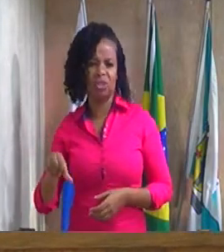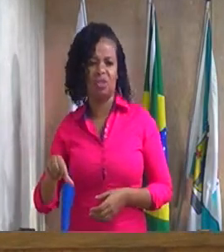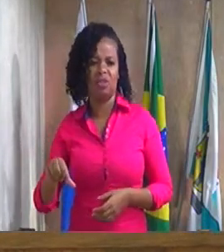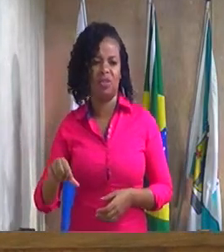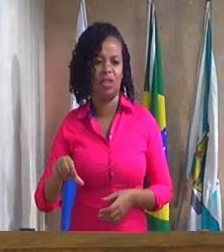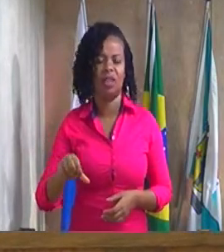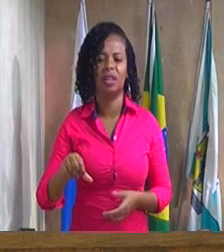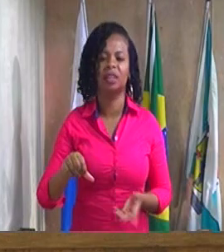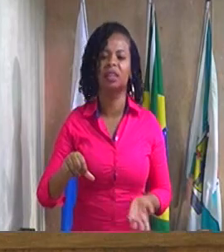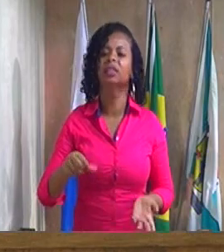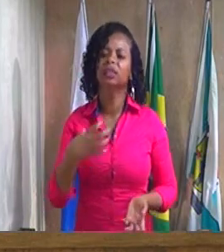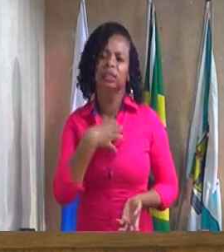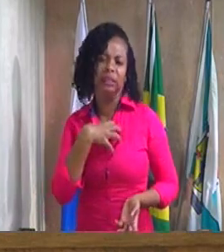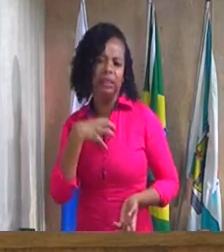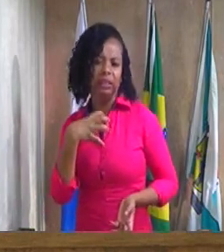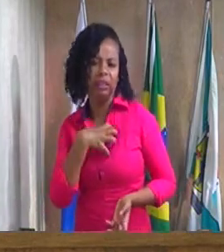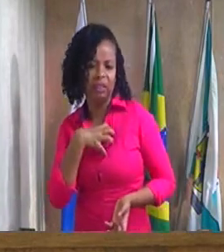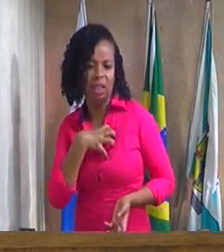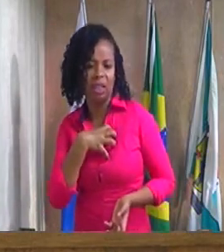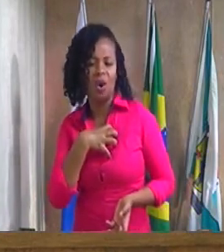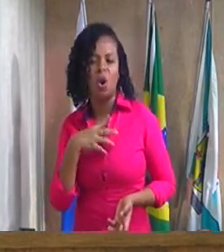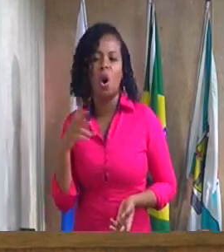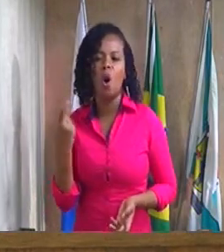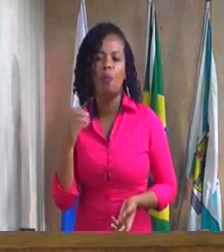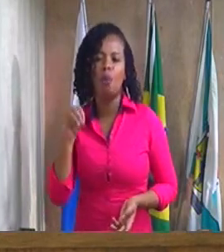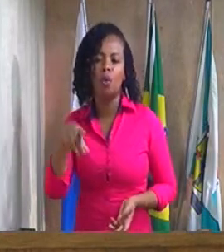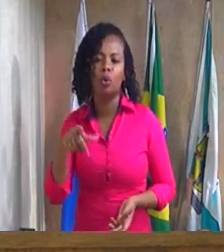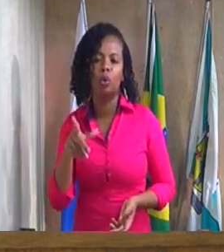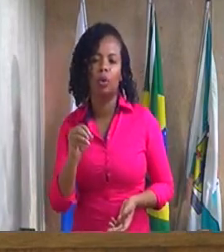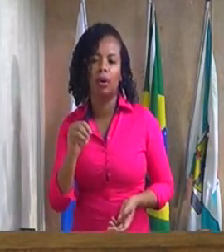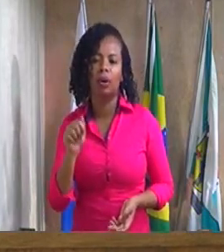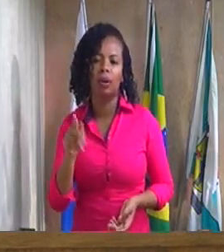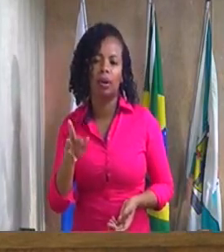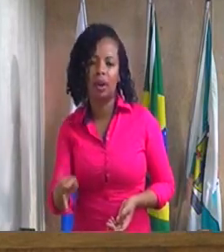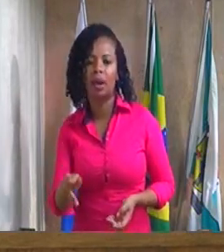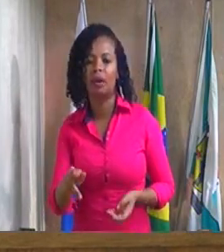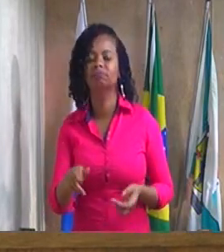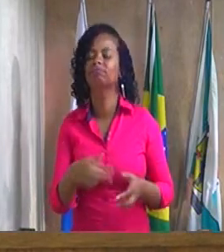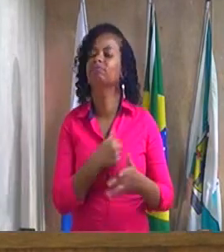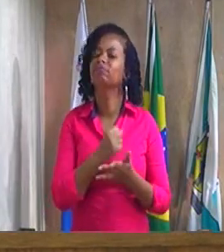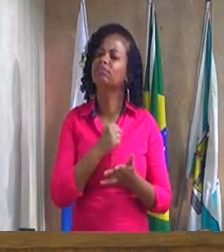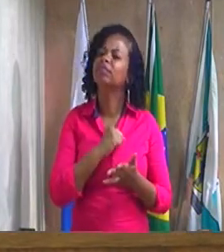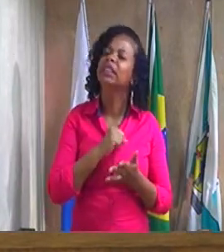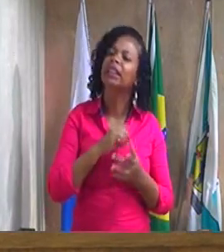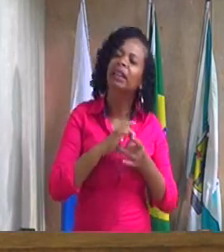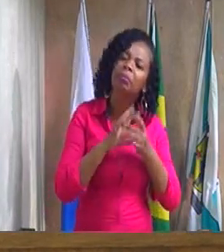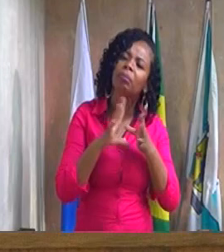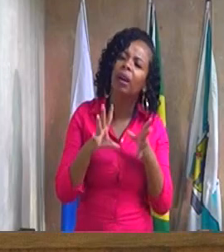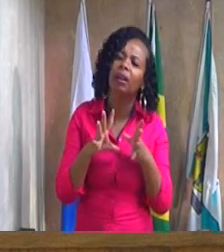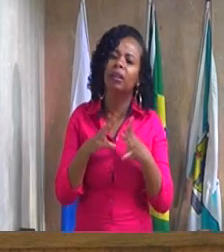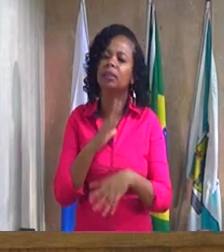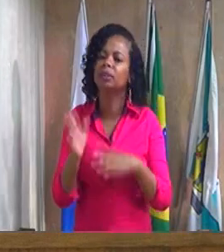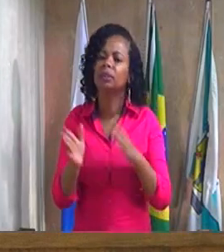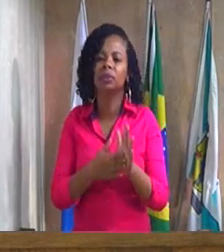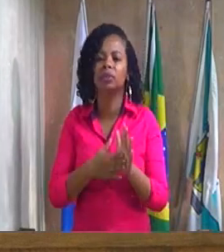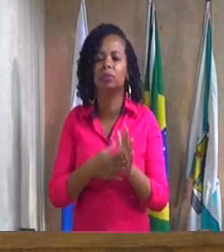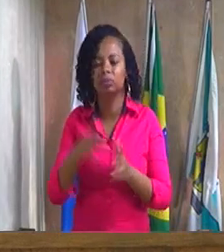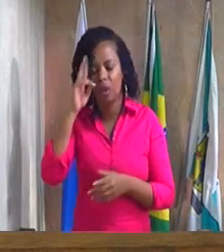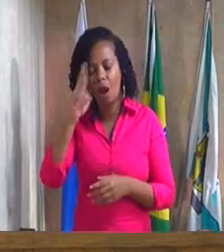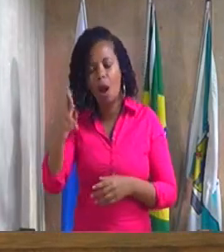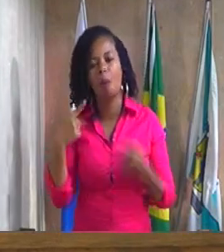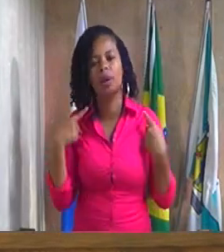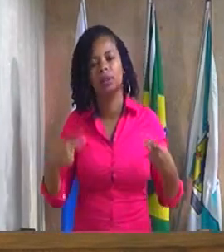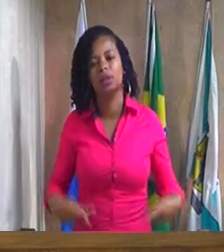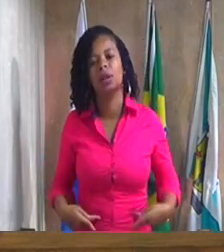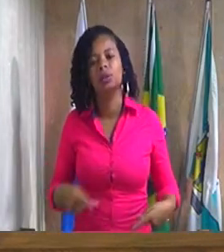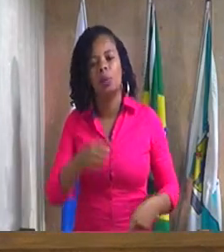esse sentimento democrático e, sobretudo, humanitário de Sua Excelência, senhor prefeito. Senhor presidente, me